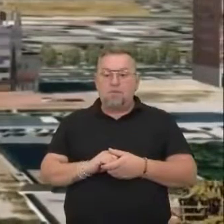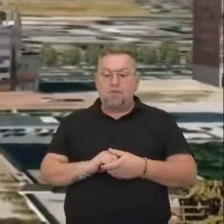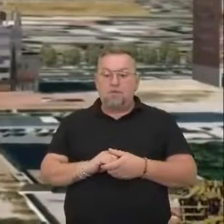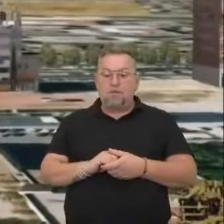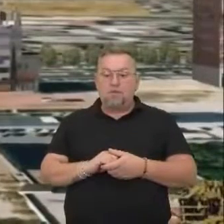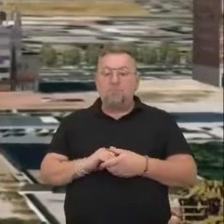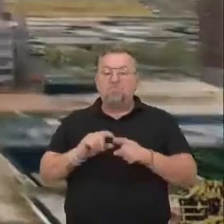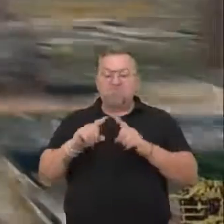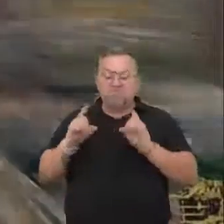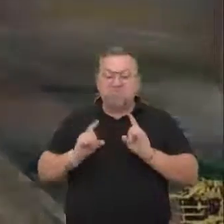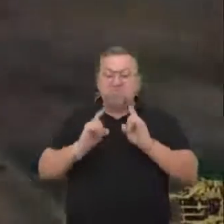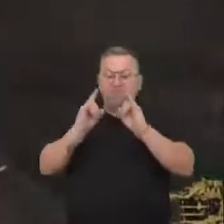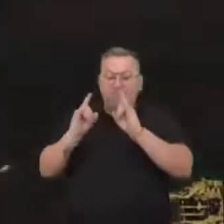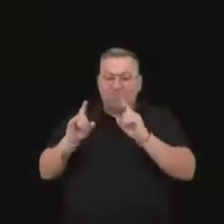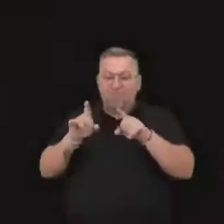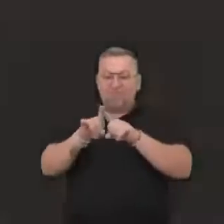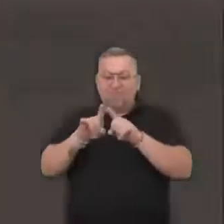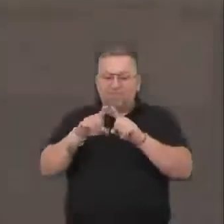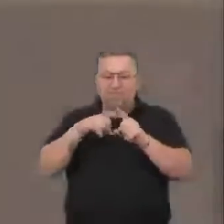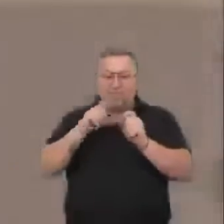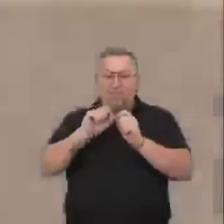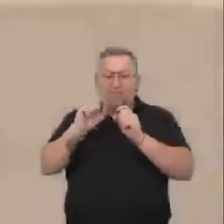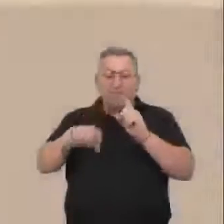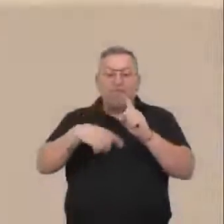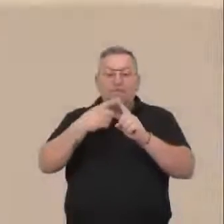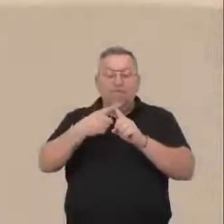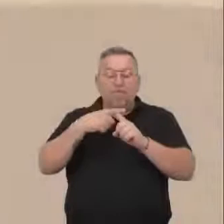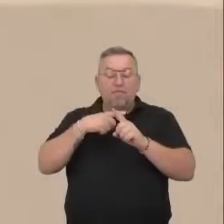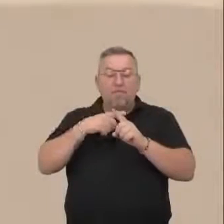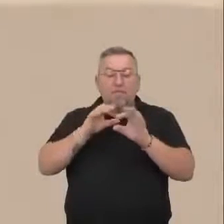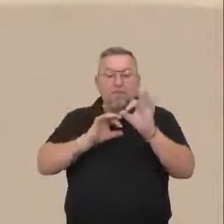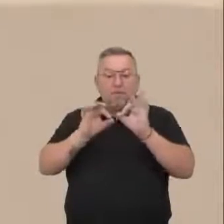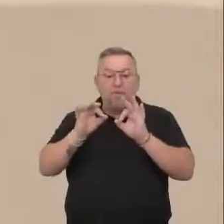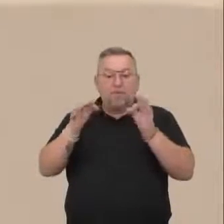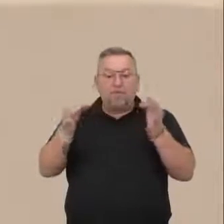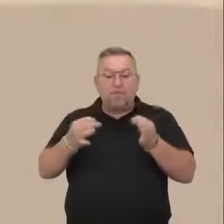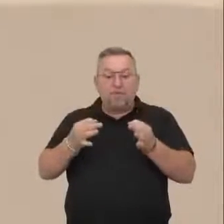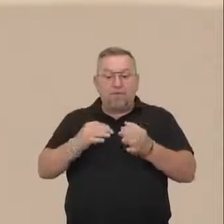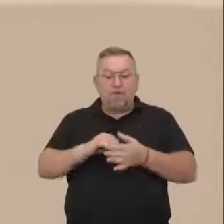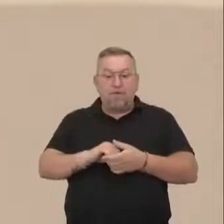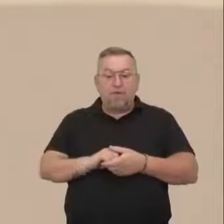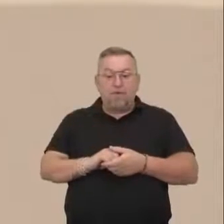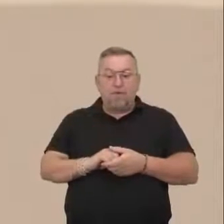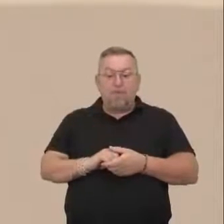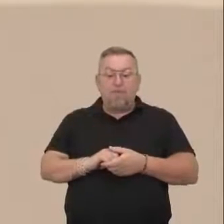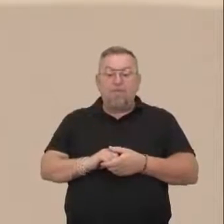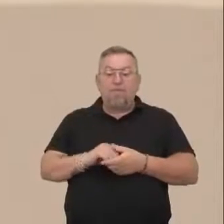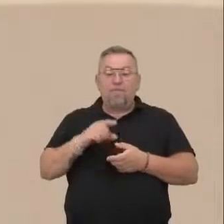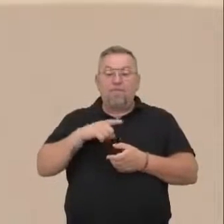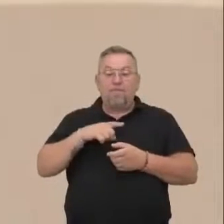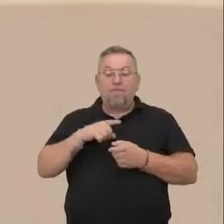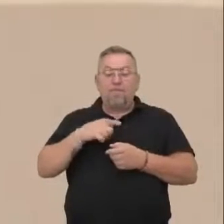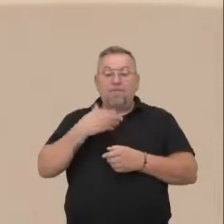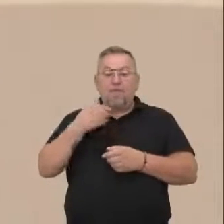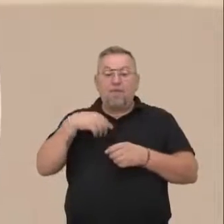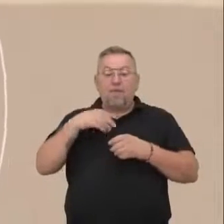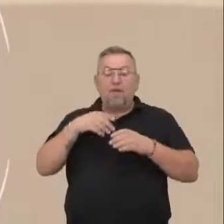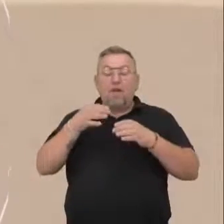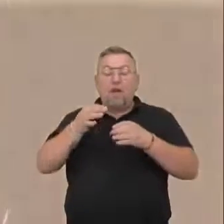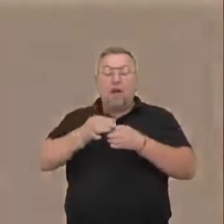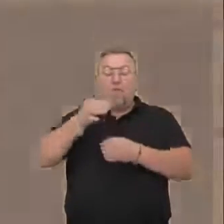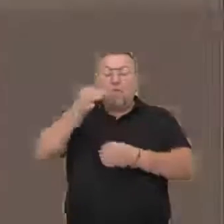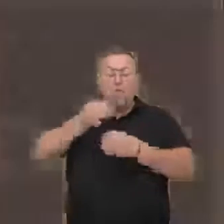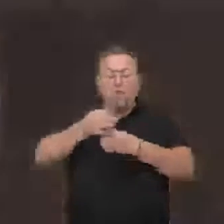as edificações em regiões de tectonismo e vulcanismo precisa ter, né, aqueles famosos amortecedores